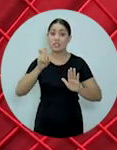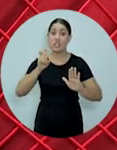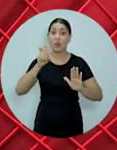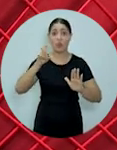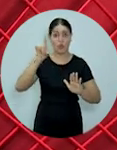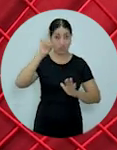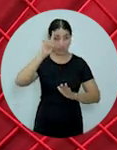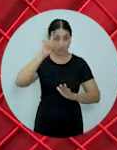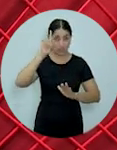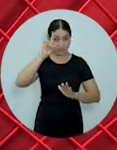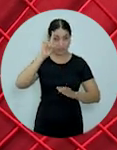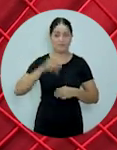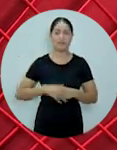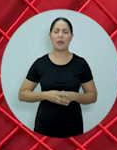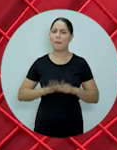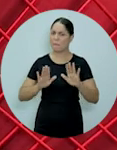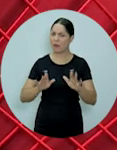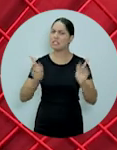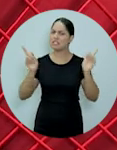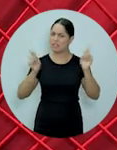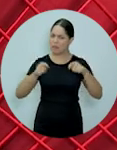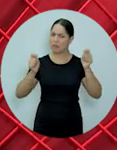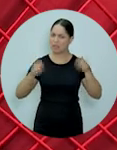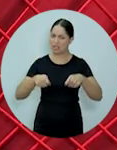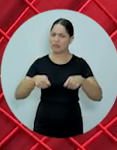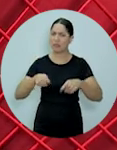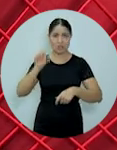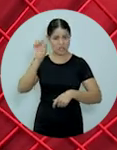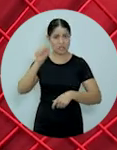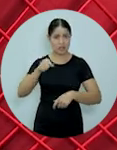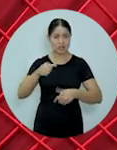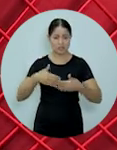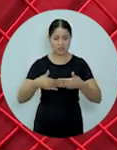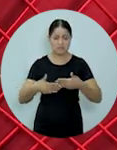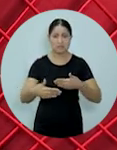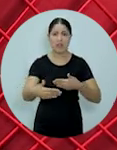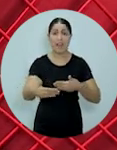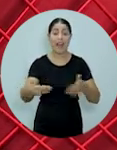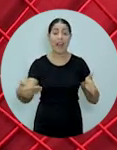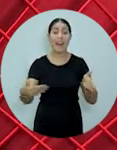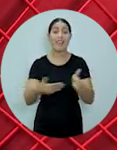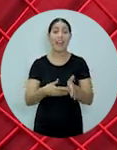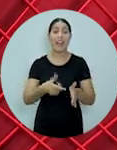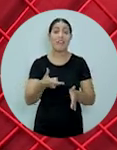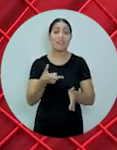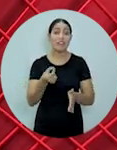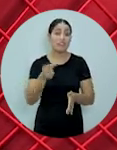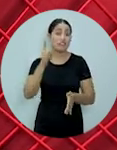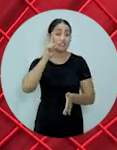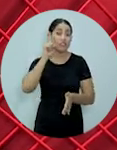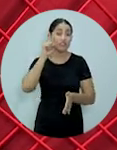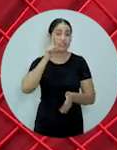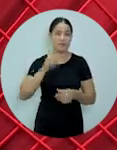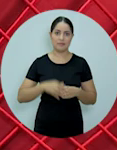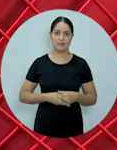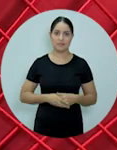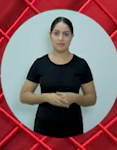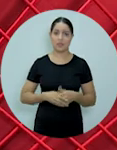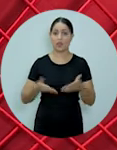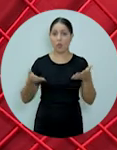dias, mas há a possibilidade, sim, desse prazo ser estendido por até 20